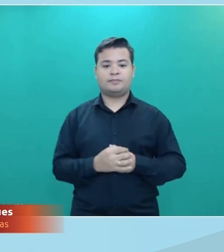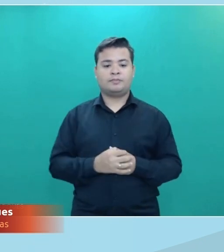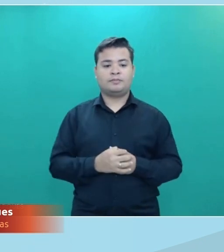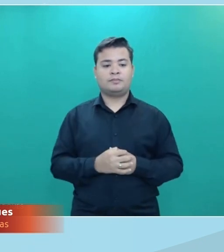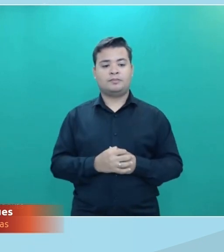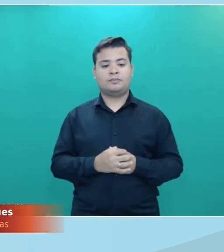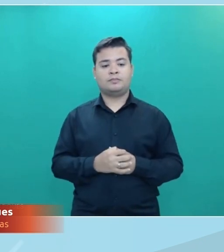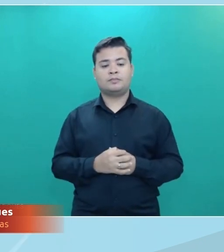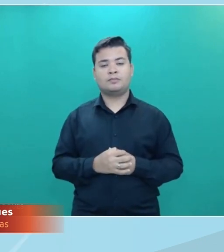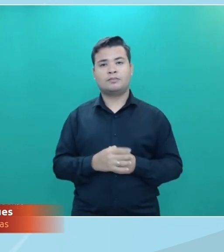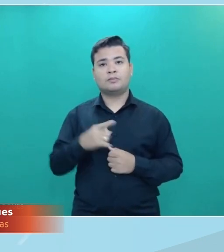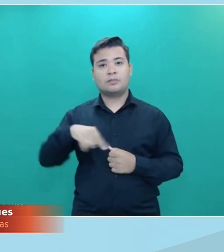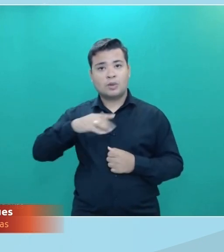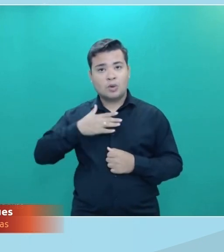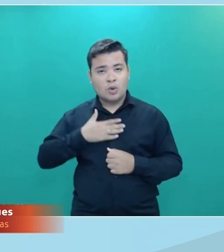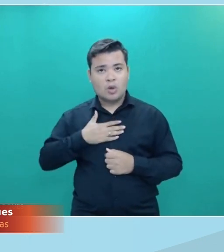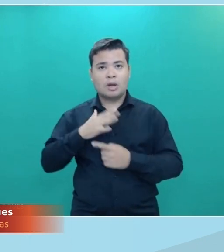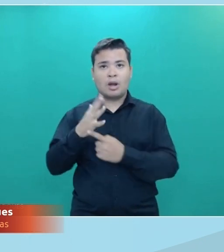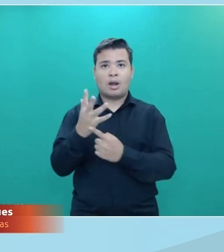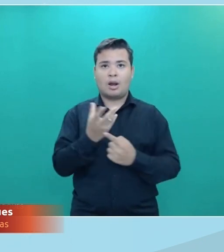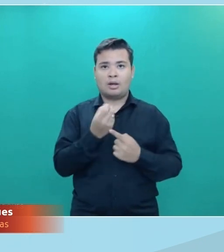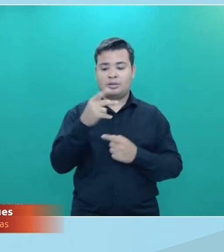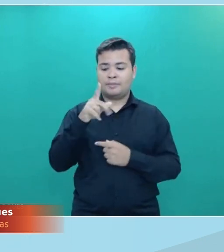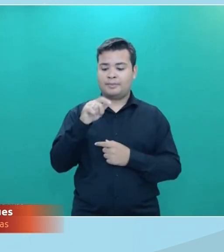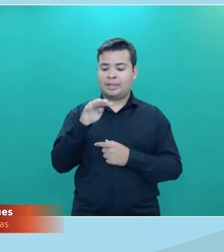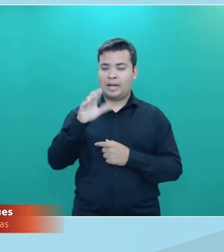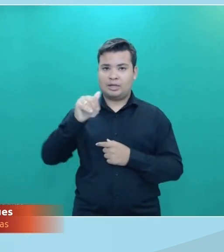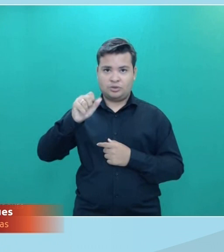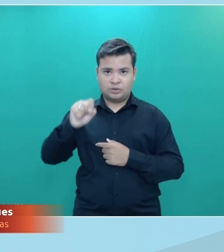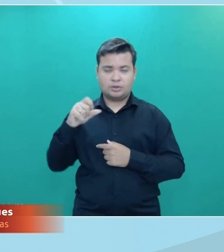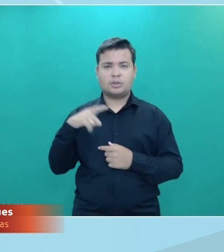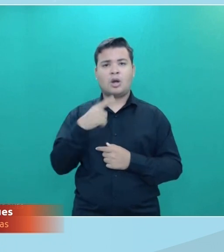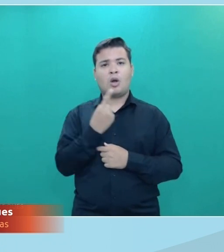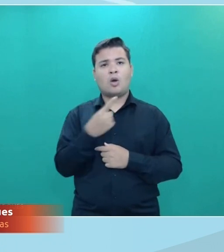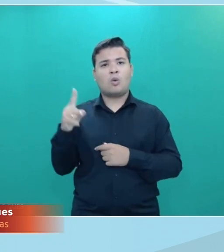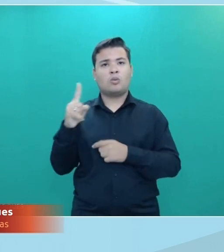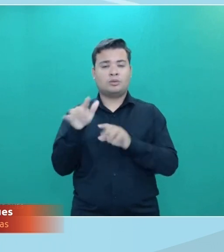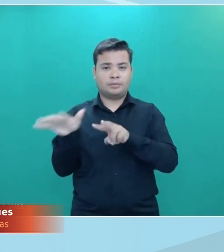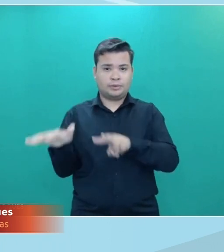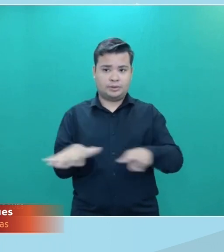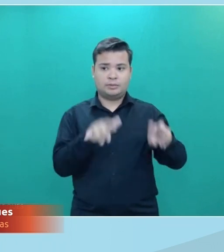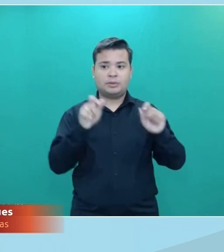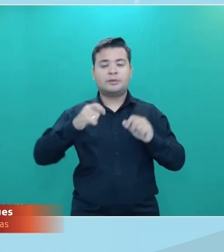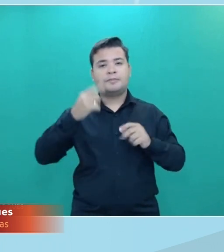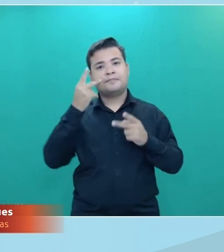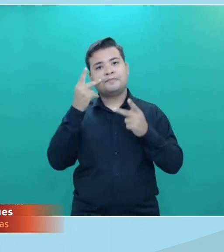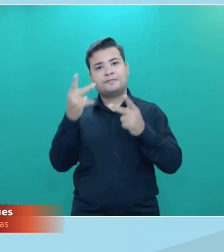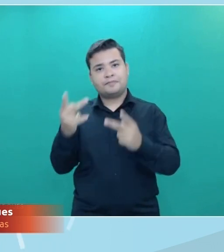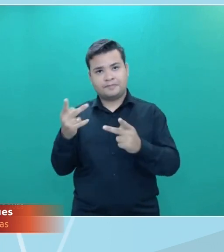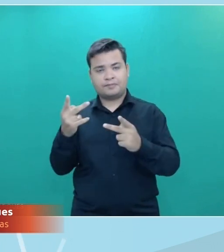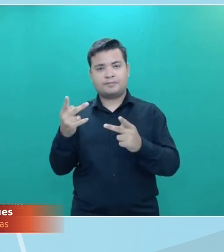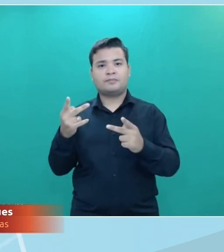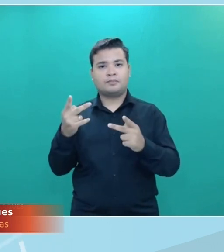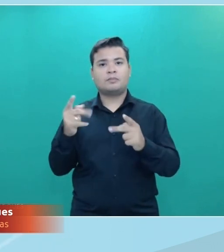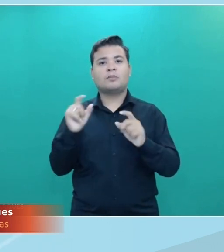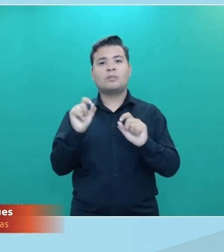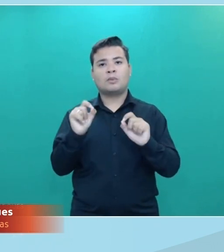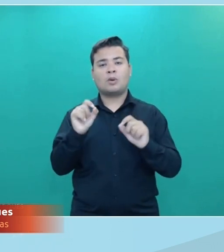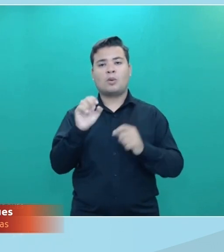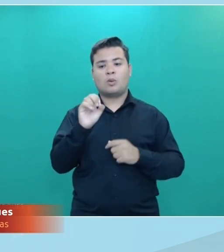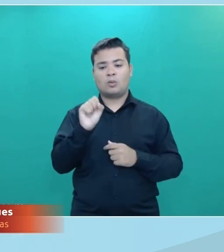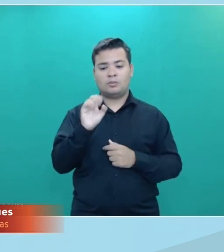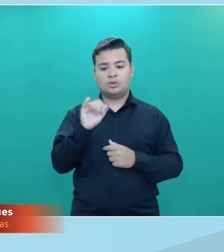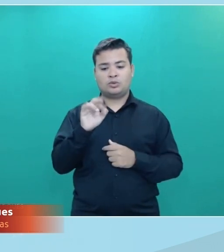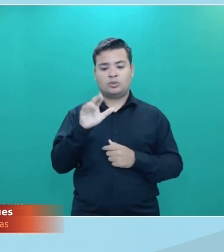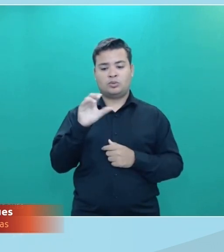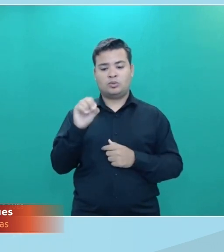Para quem gosta de artes plásticas, essa é a última semana para conferir a exposição Obscuro Objeto de Desejo, que está em cartaz